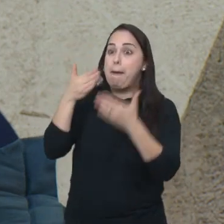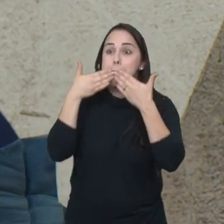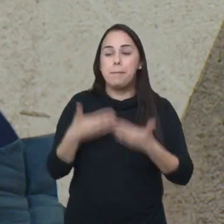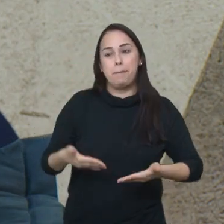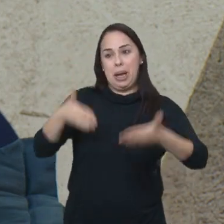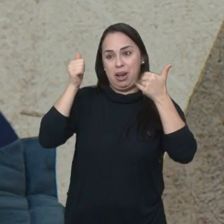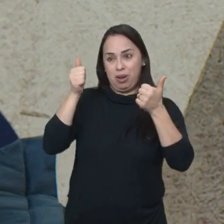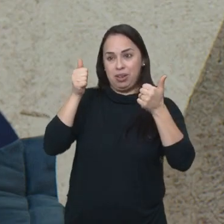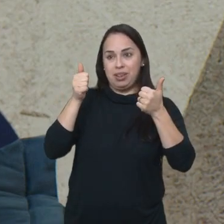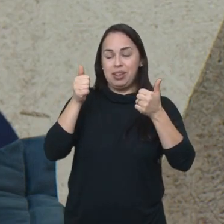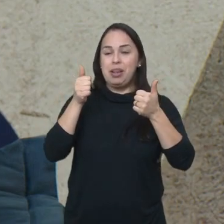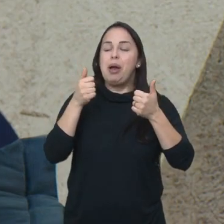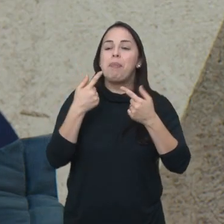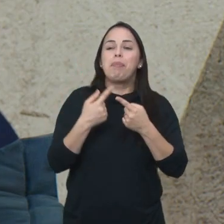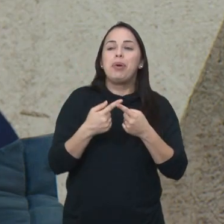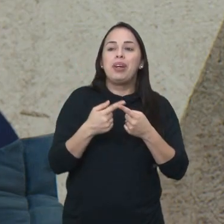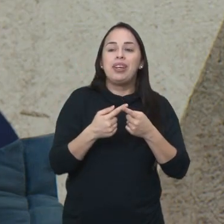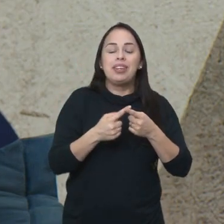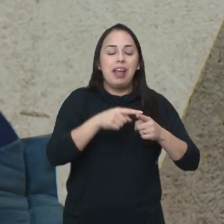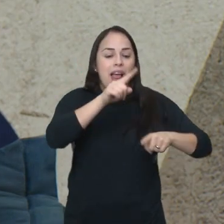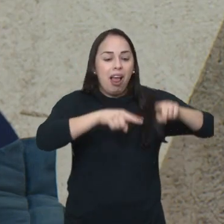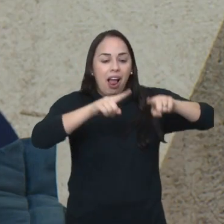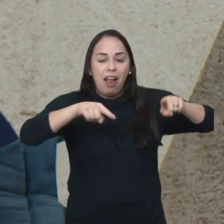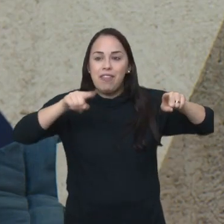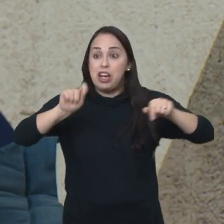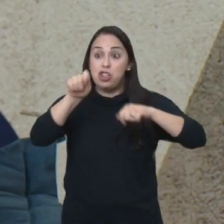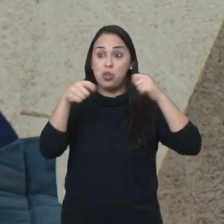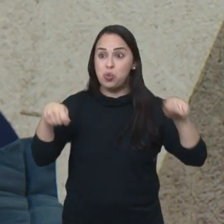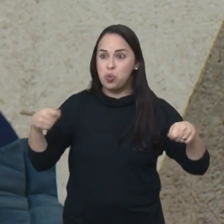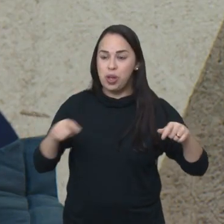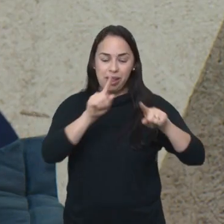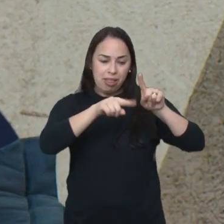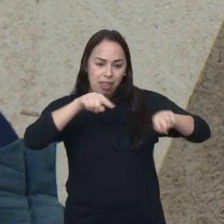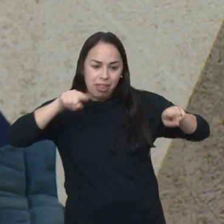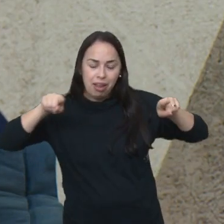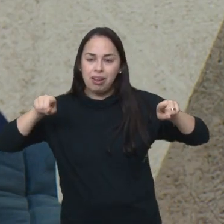melhor ainda, porque você pega todas as variações, né?